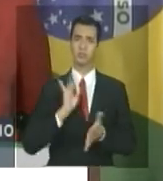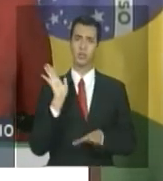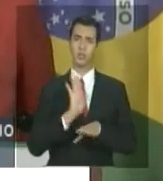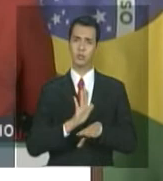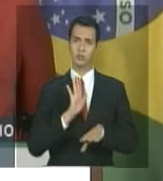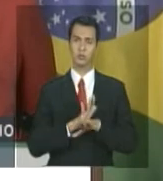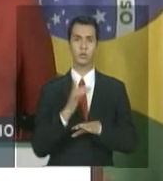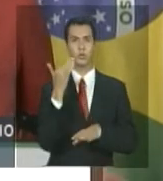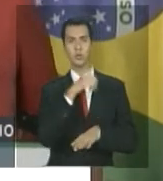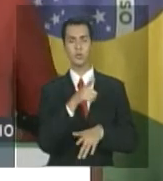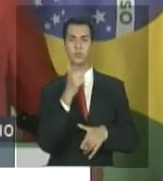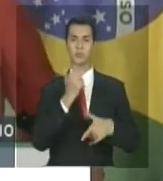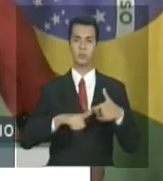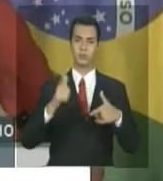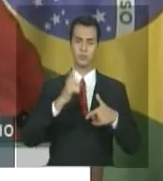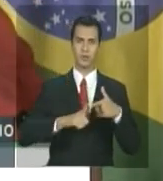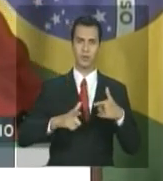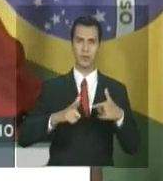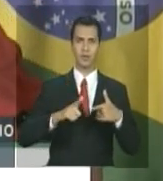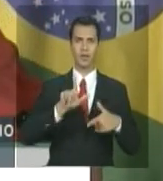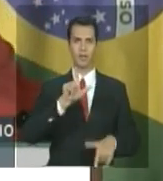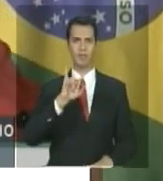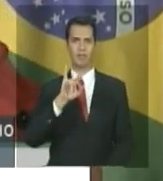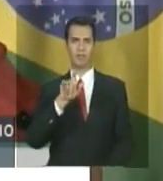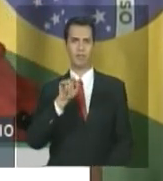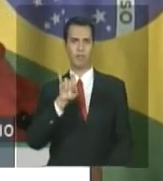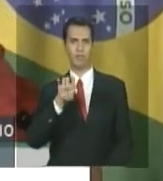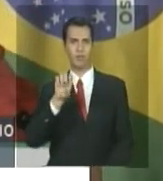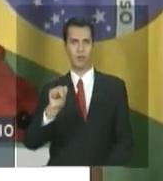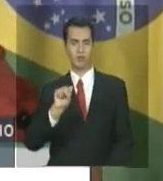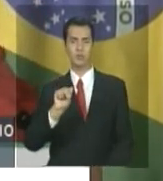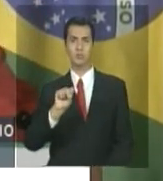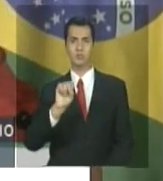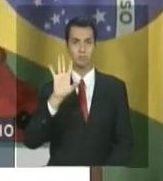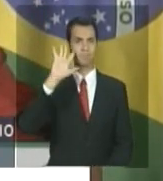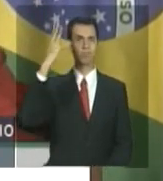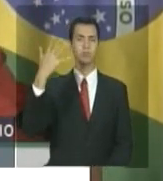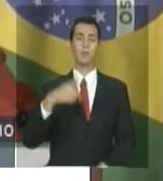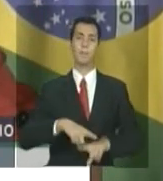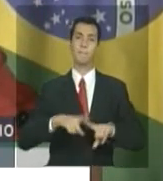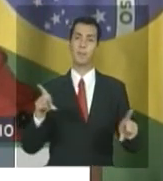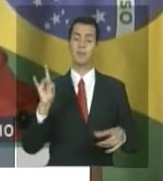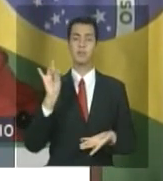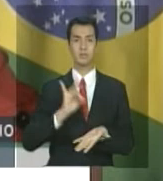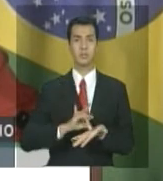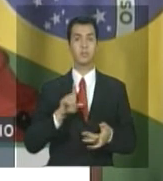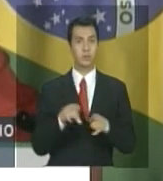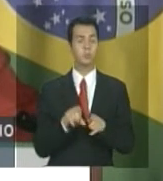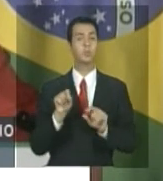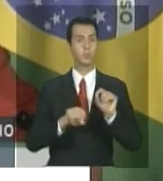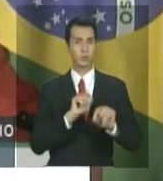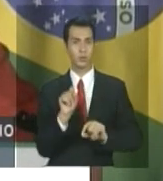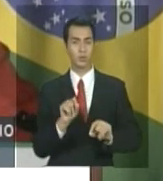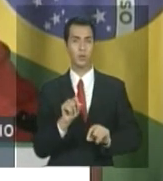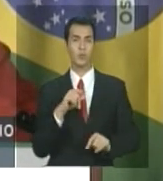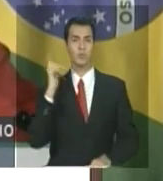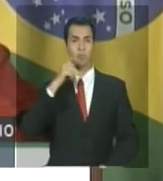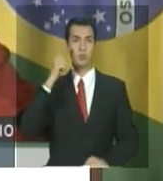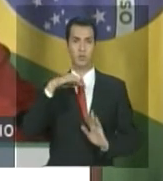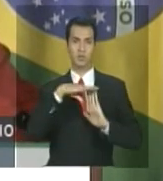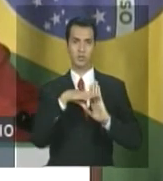liquidez, também é verdade que só políticas monetárias